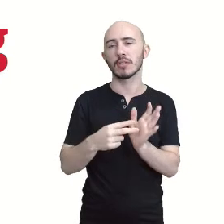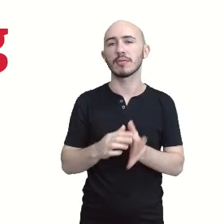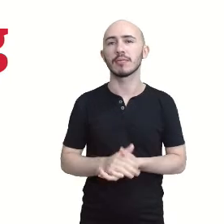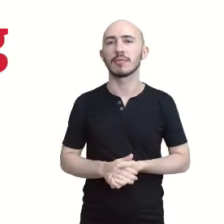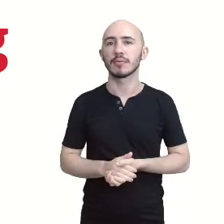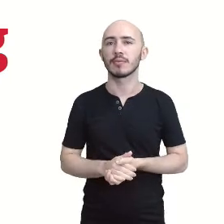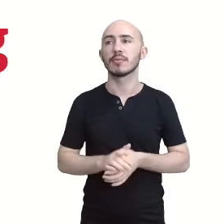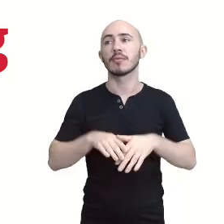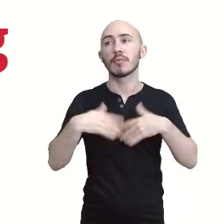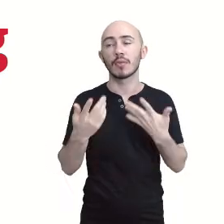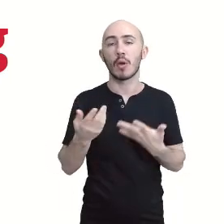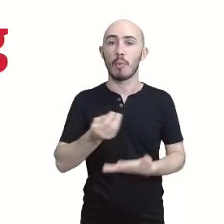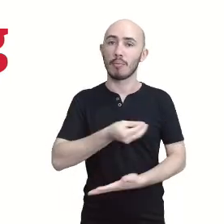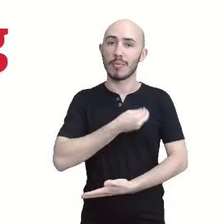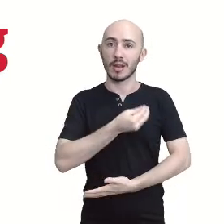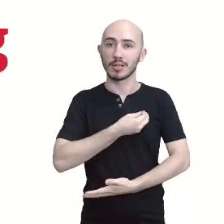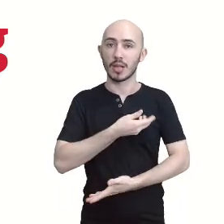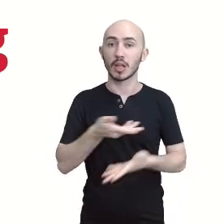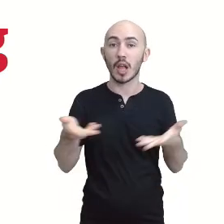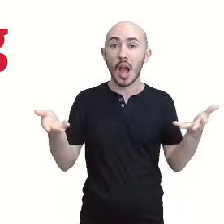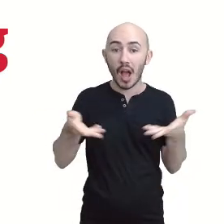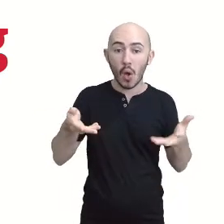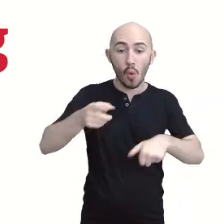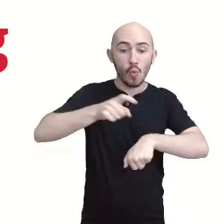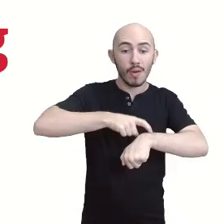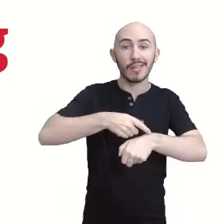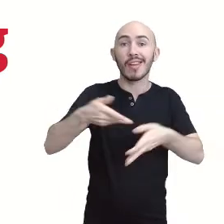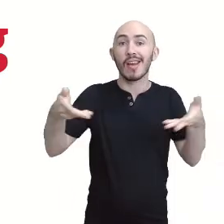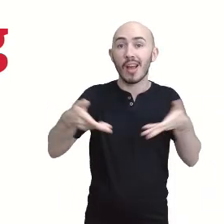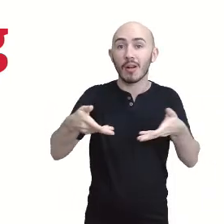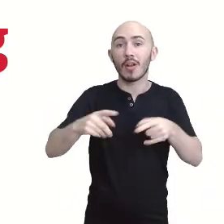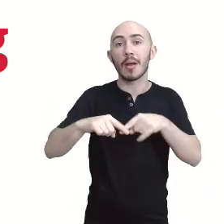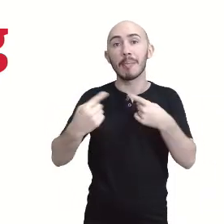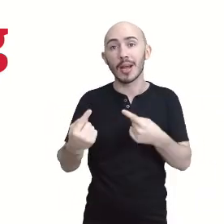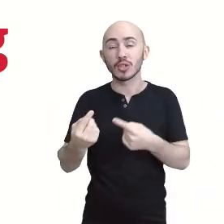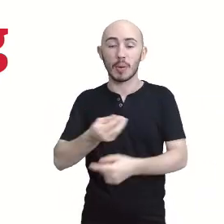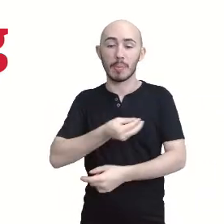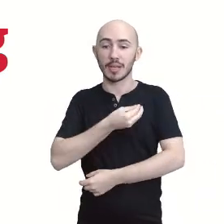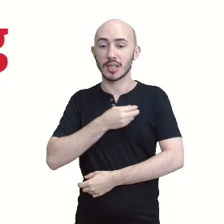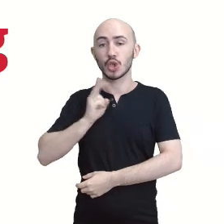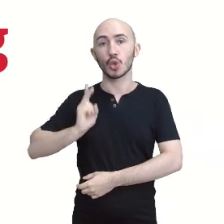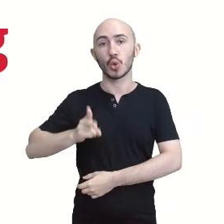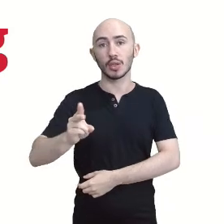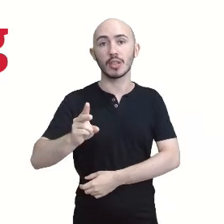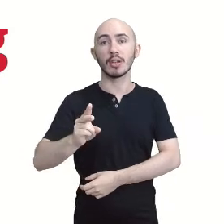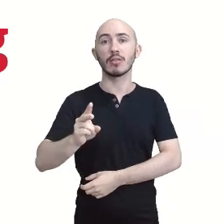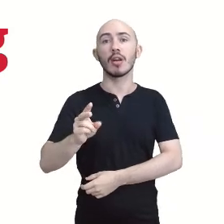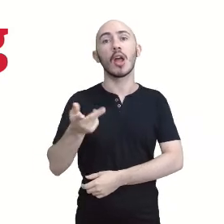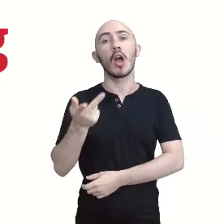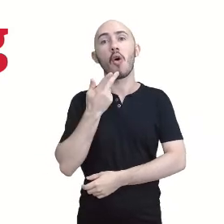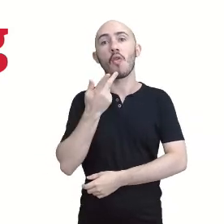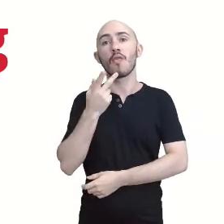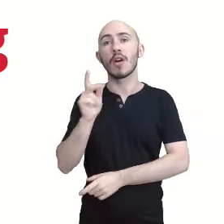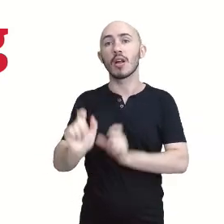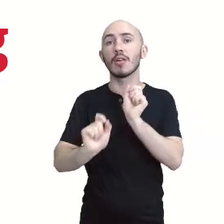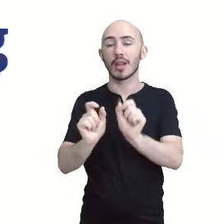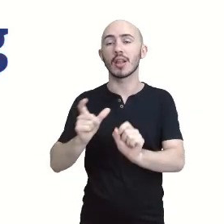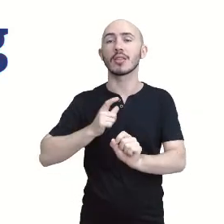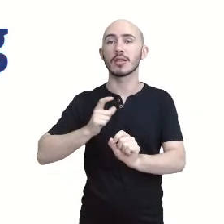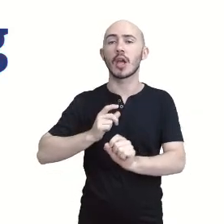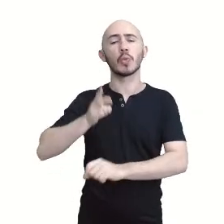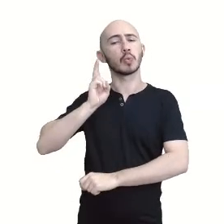e o que eu falo acontece aqui, neste momento. Mas quando eu estou no present continuous, o que eu falo tem sempre a ideia de que algo